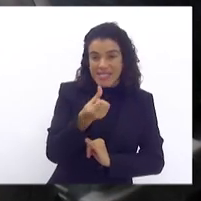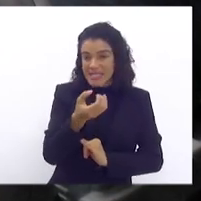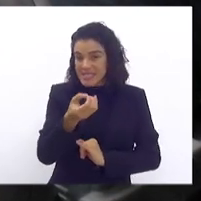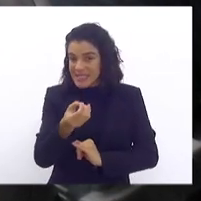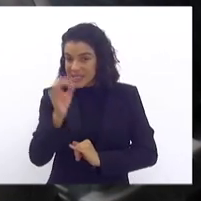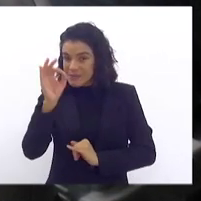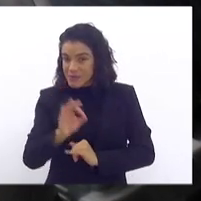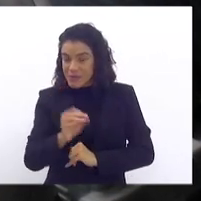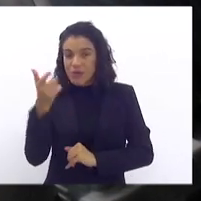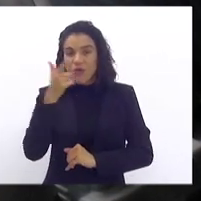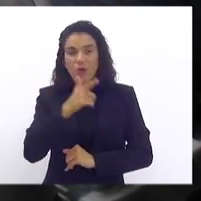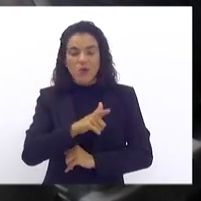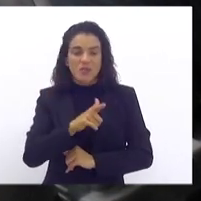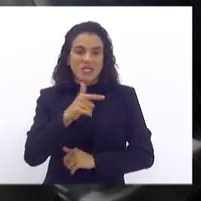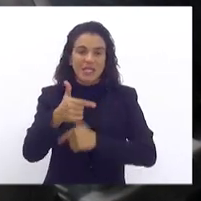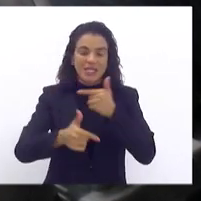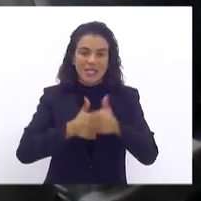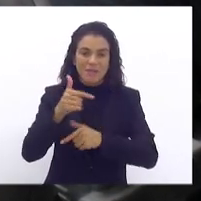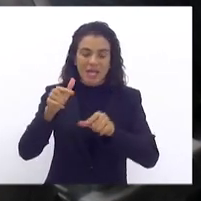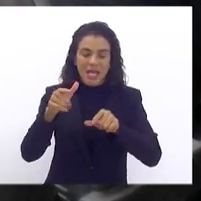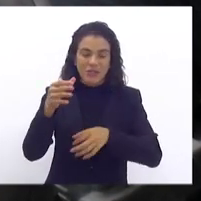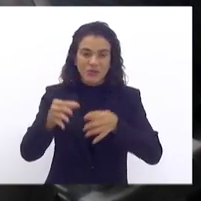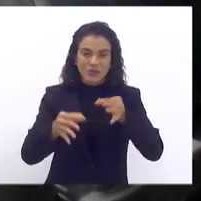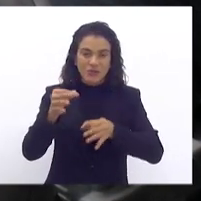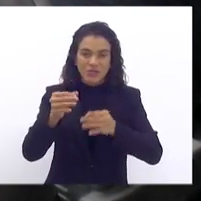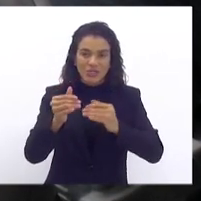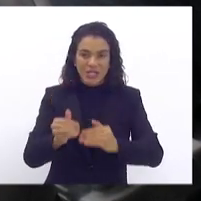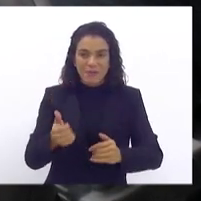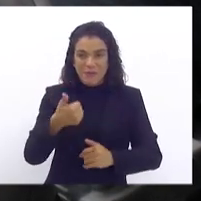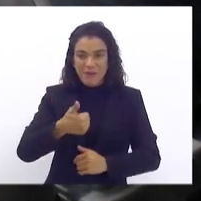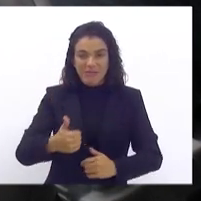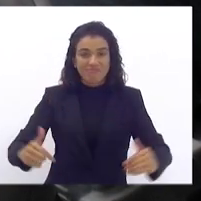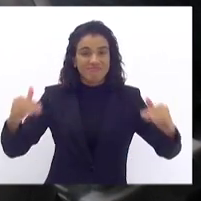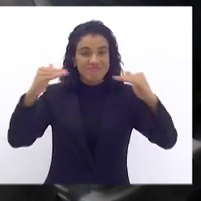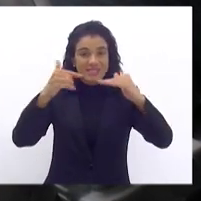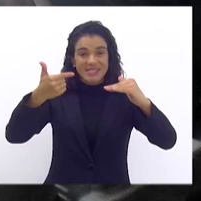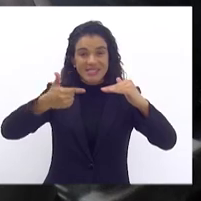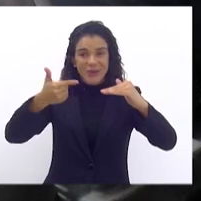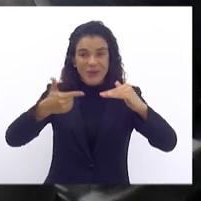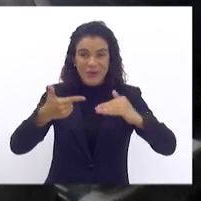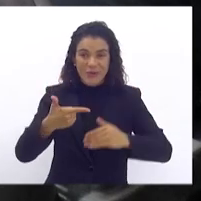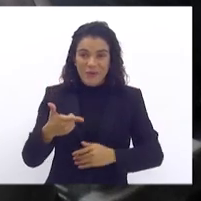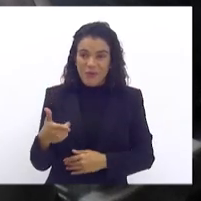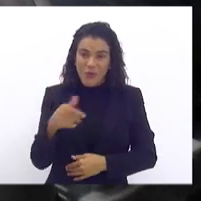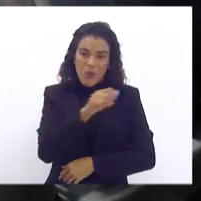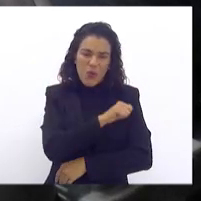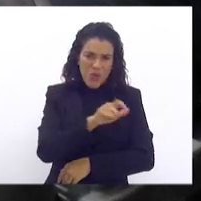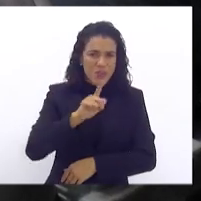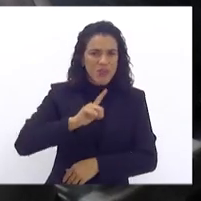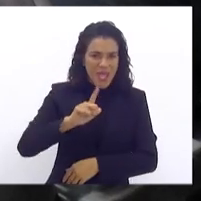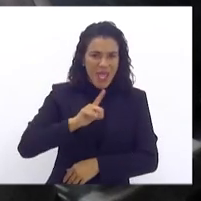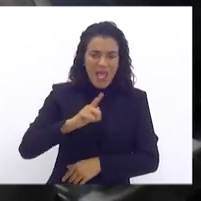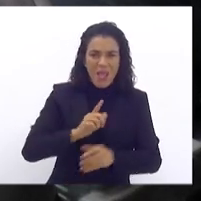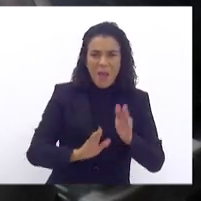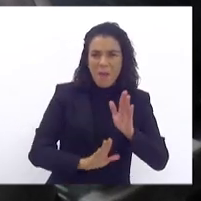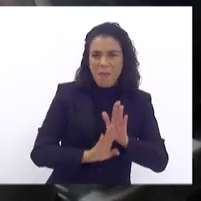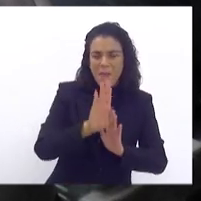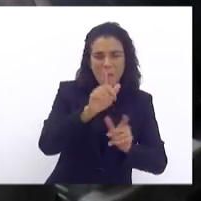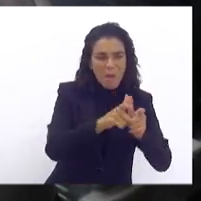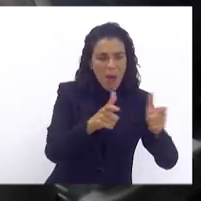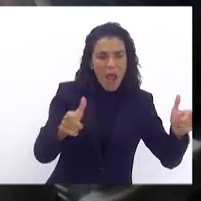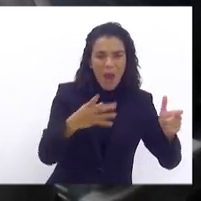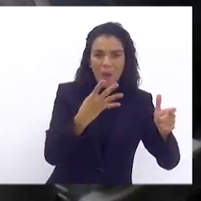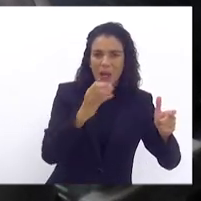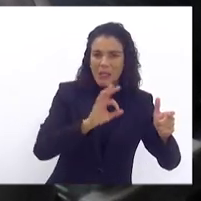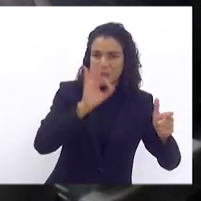mulheres cheguem à segunda instância. O tribunal, nem posso falar aqui do Rio, que o Rio tem um quantitativo muito grande, a gente está quase já atingindo 40%